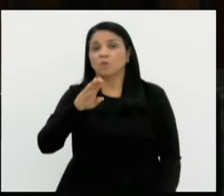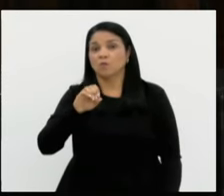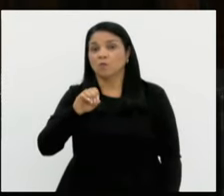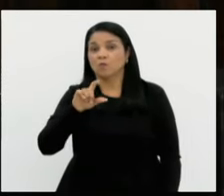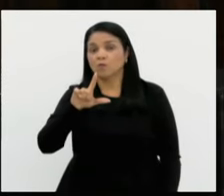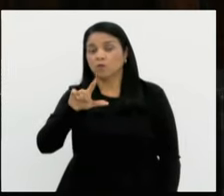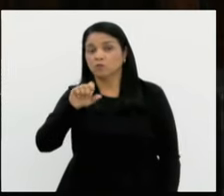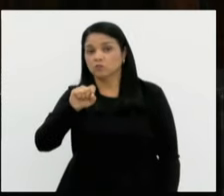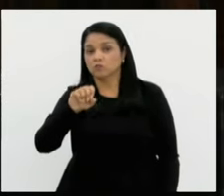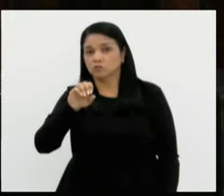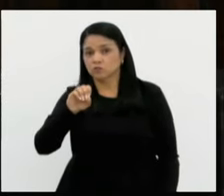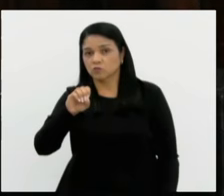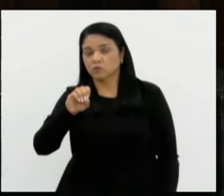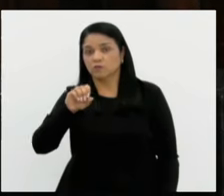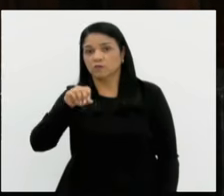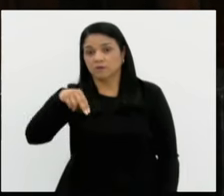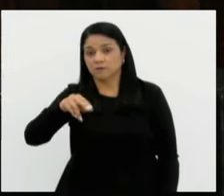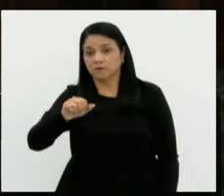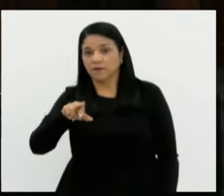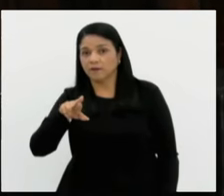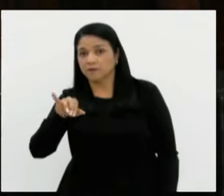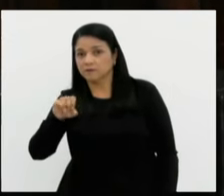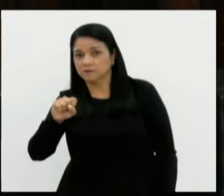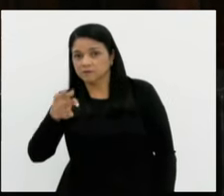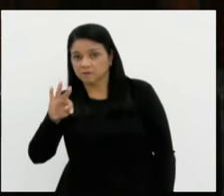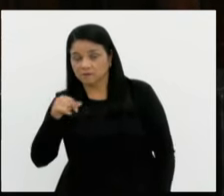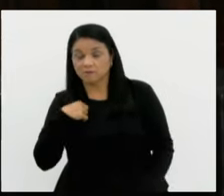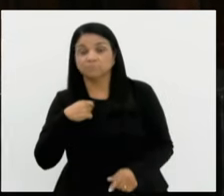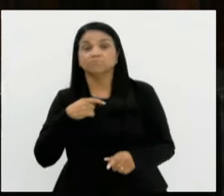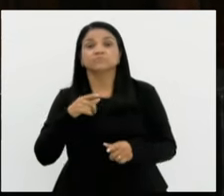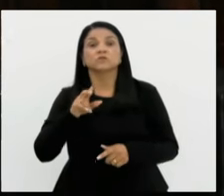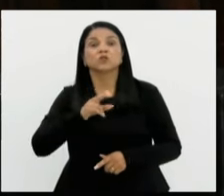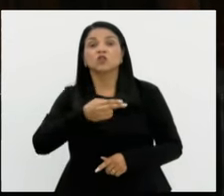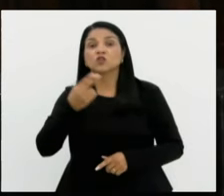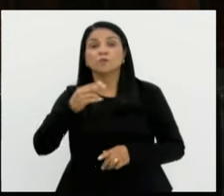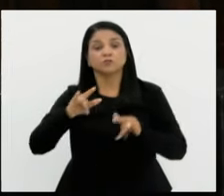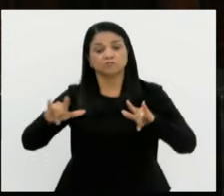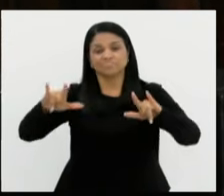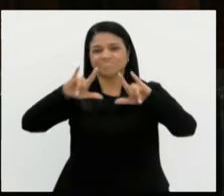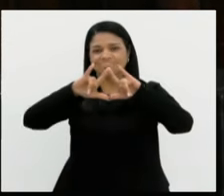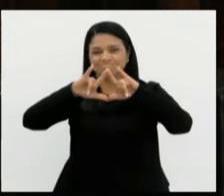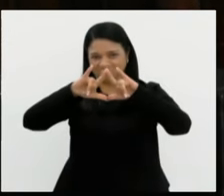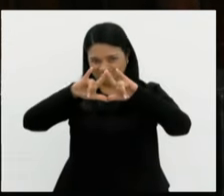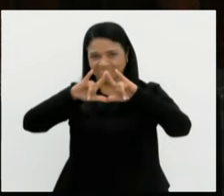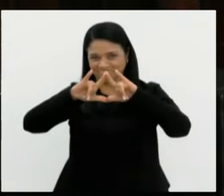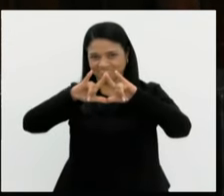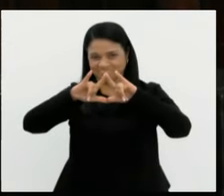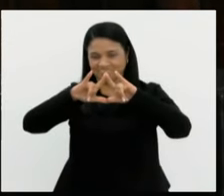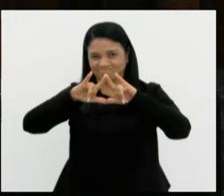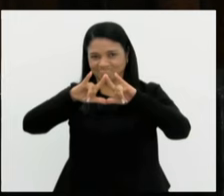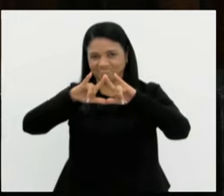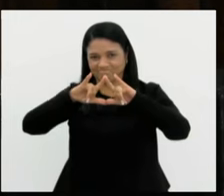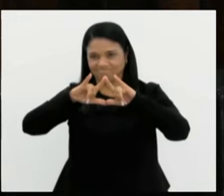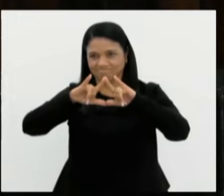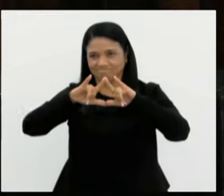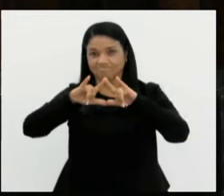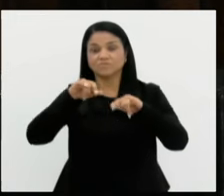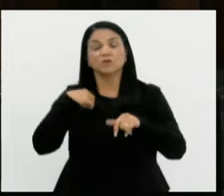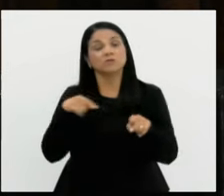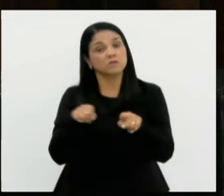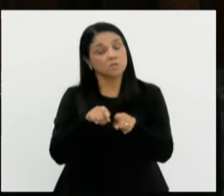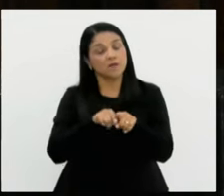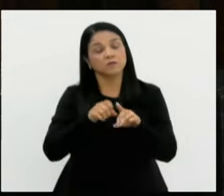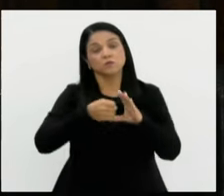conservadores nessa casa foram chamados de miliciano por deputados. Trago um outro instrumento à colação do espectro político,